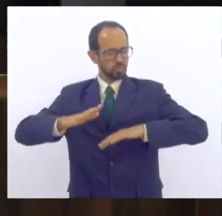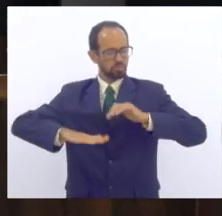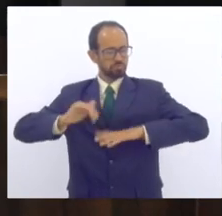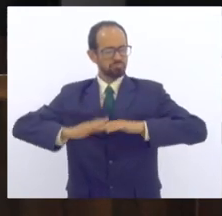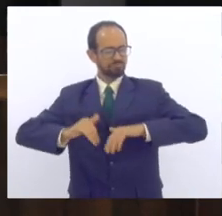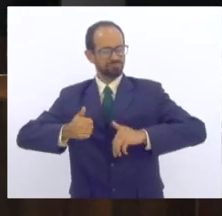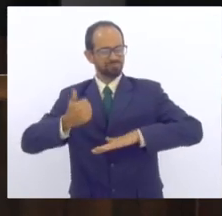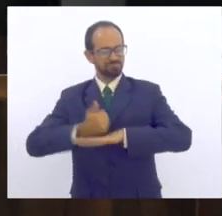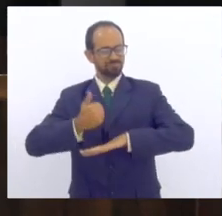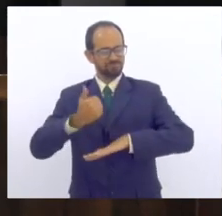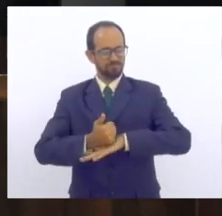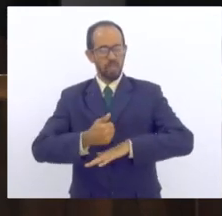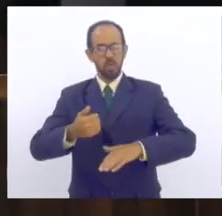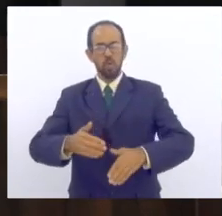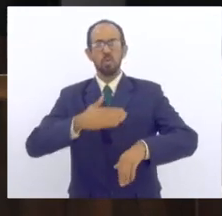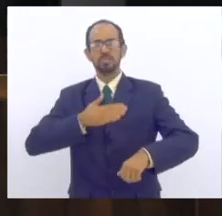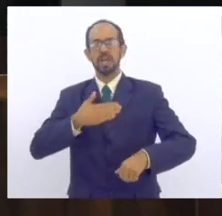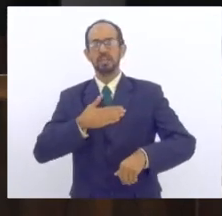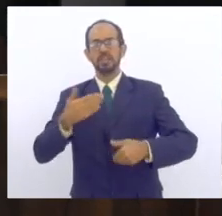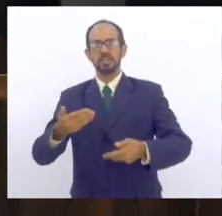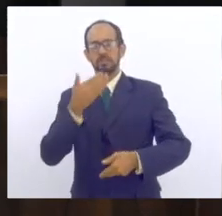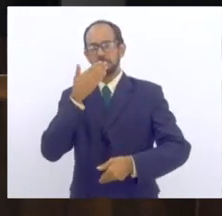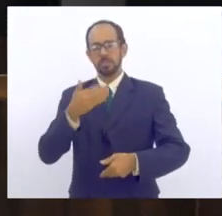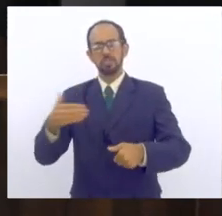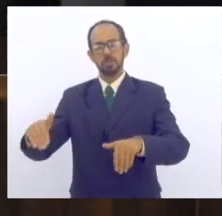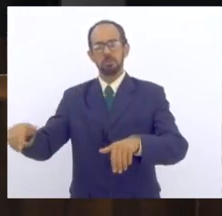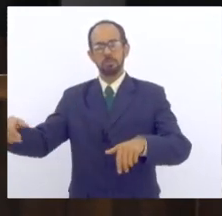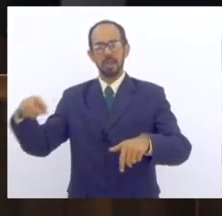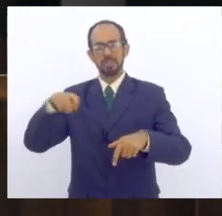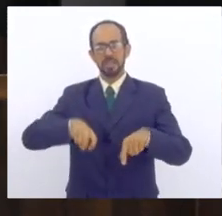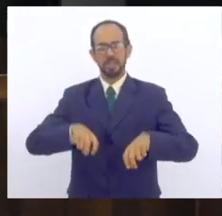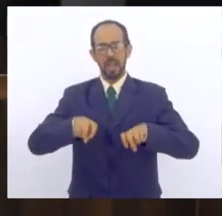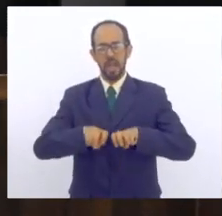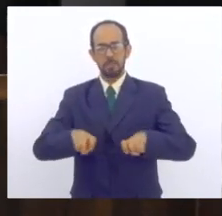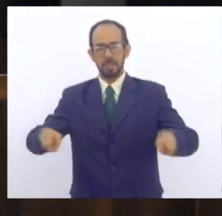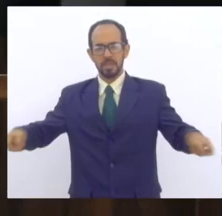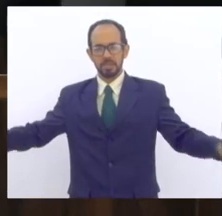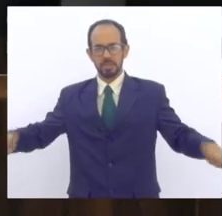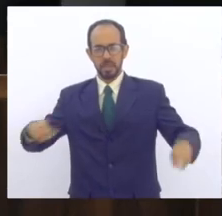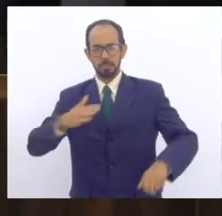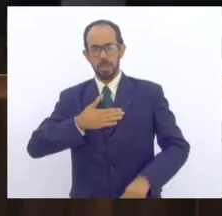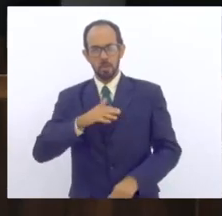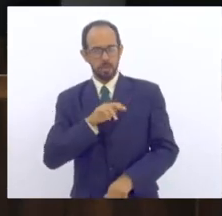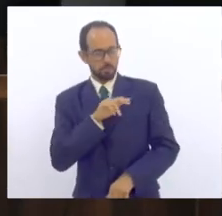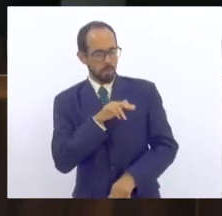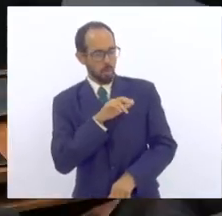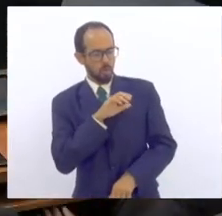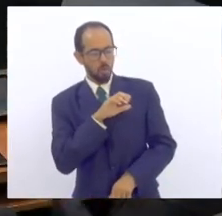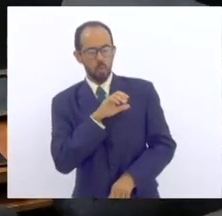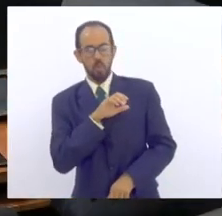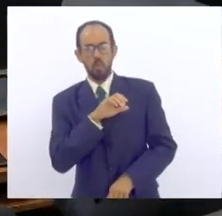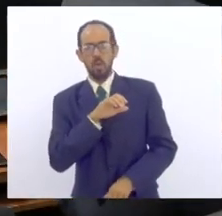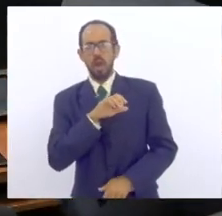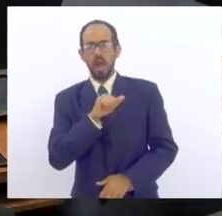mesa representando a família meu irmão meu amigo Gone Arruda por favor